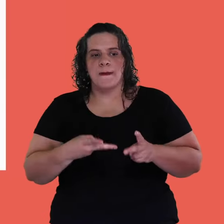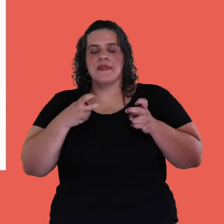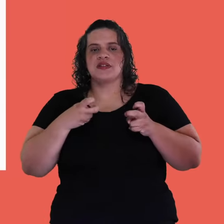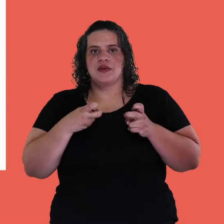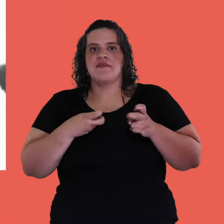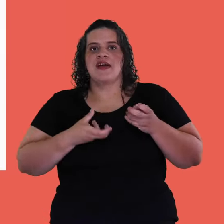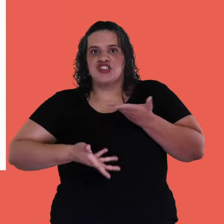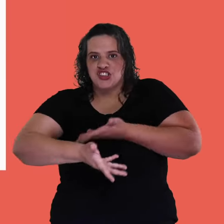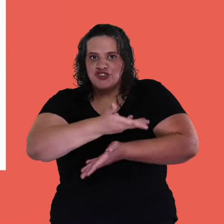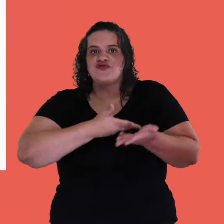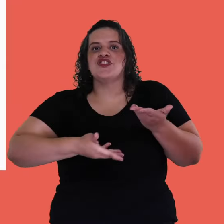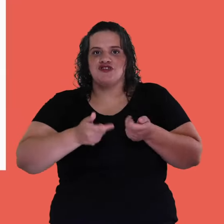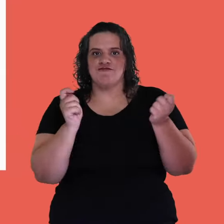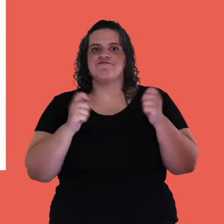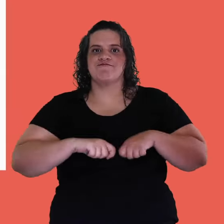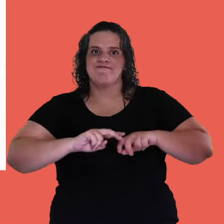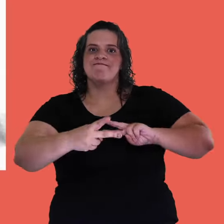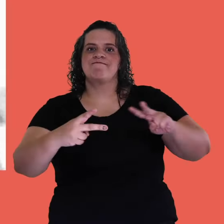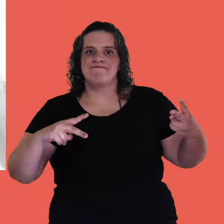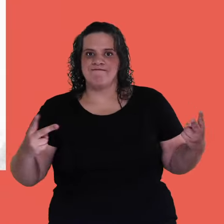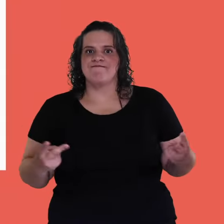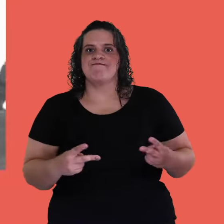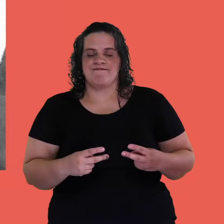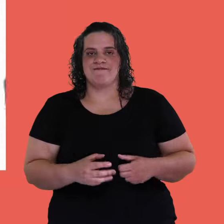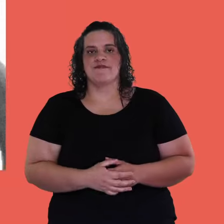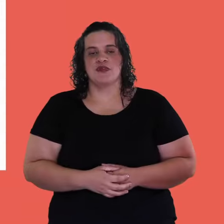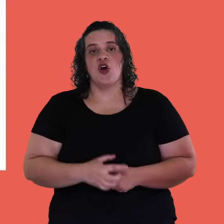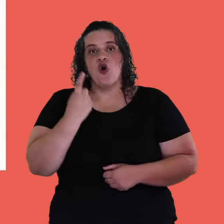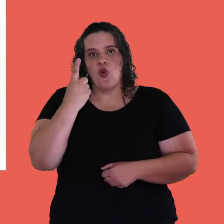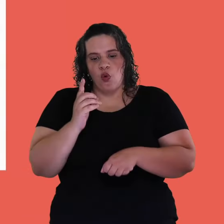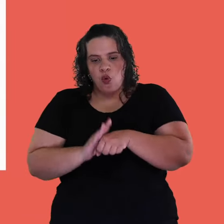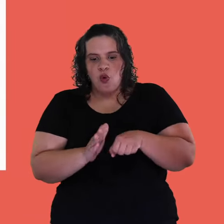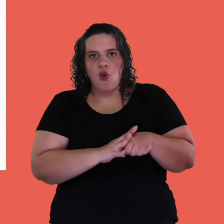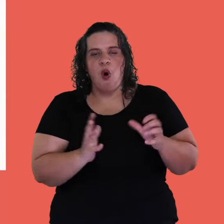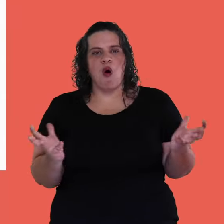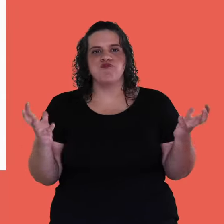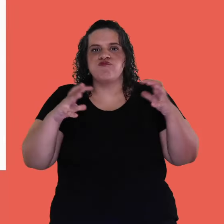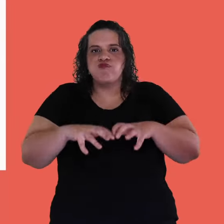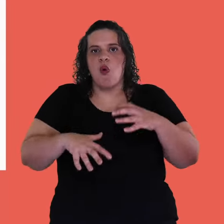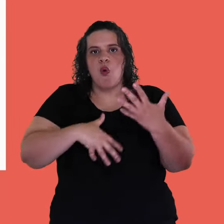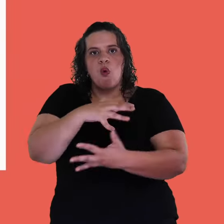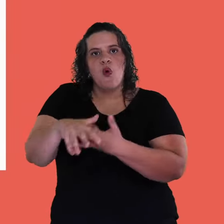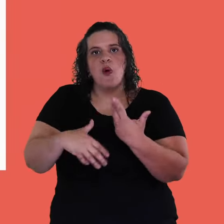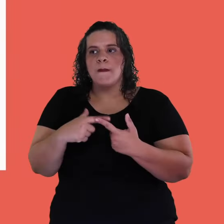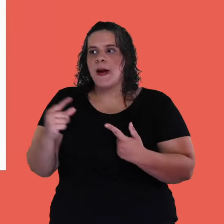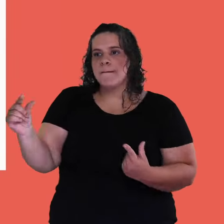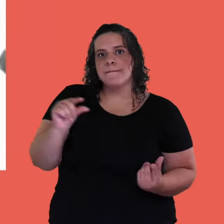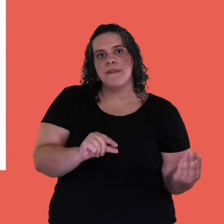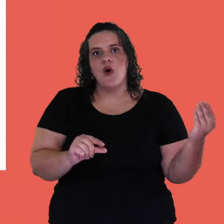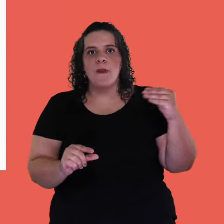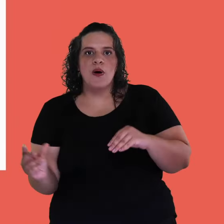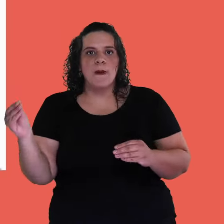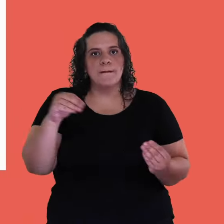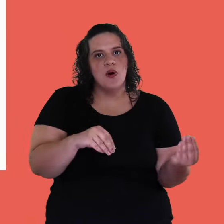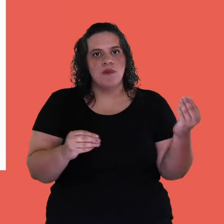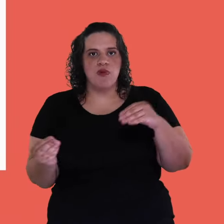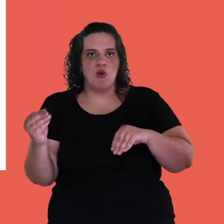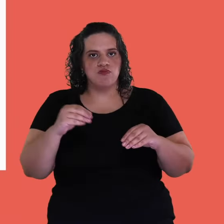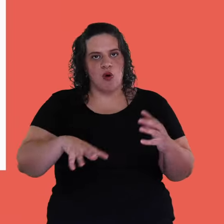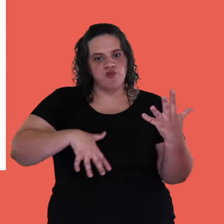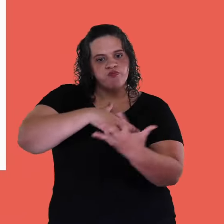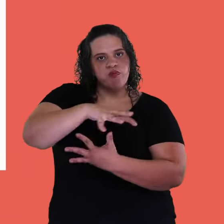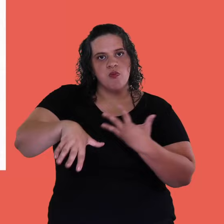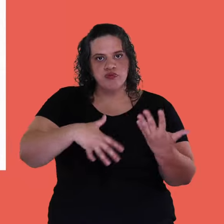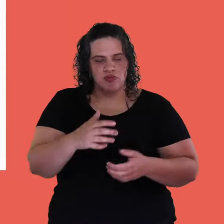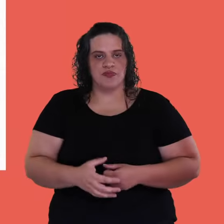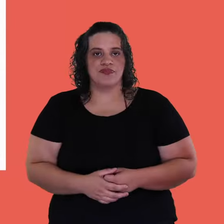prática que dividir realmente multiplica. Às vezes, uma couve vira um mexidão, porque cada um entra com uma coisa